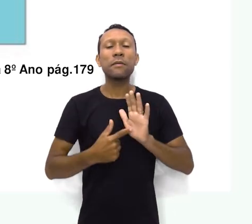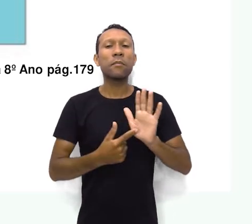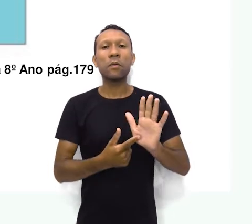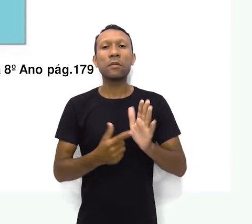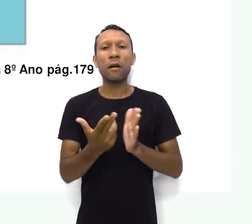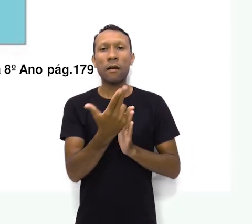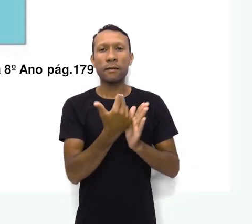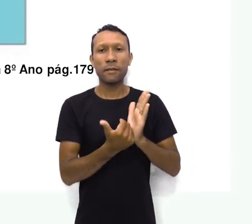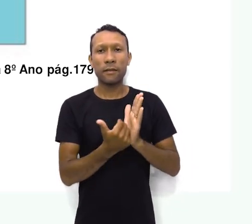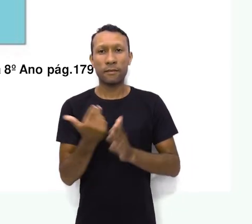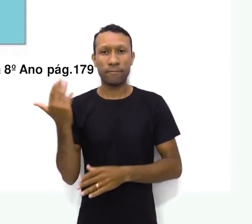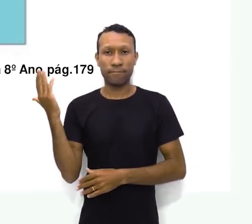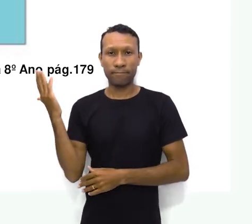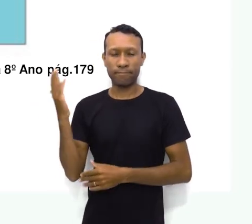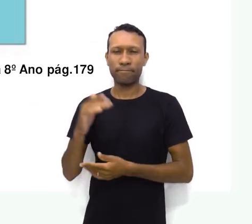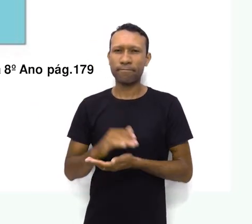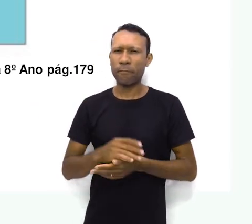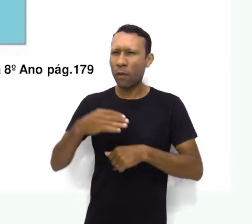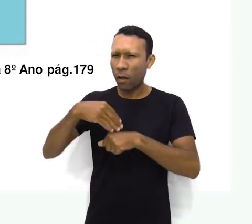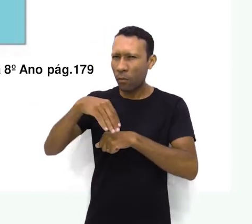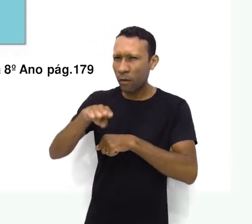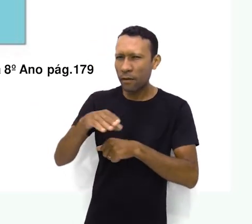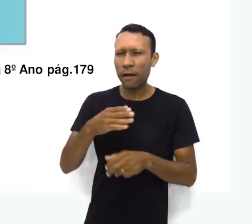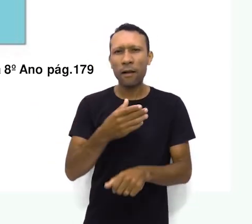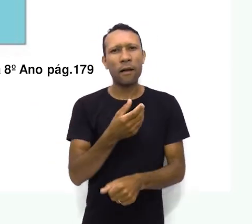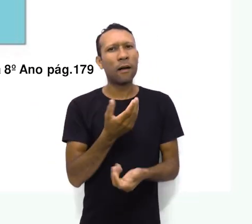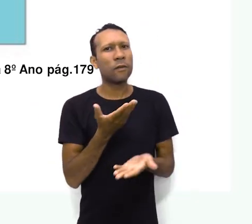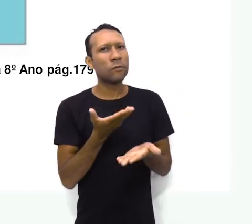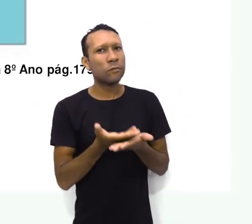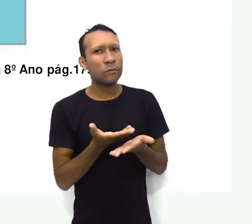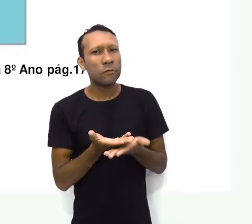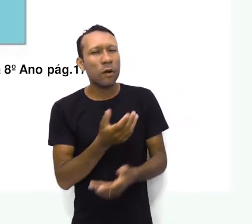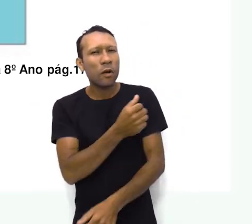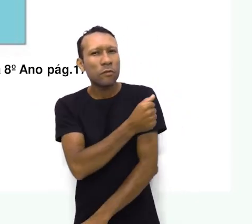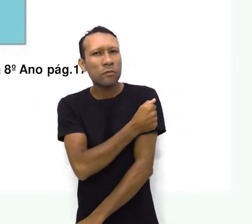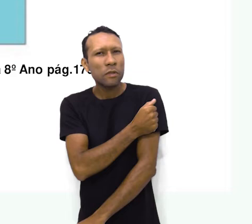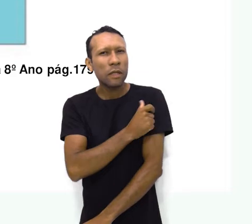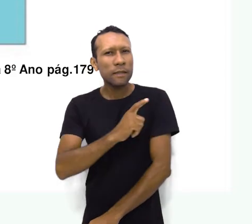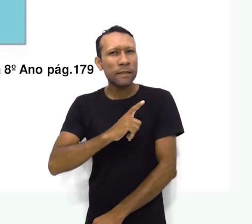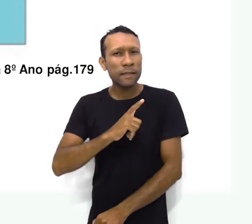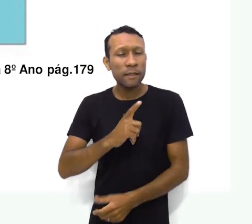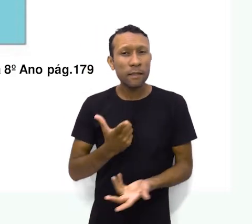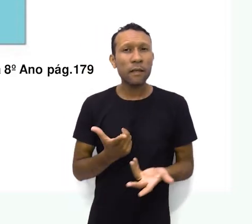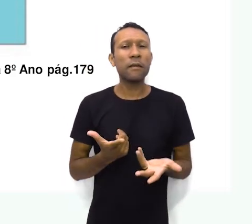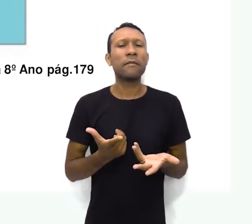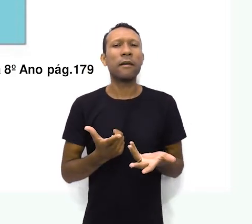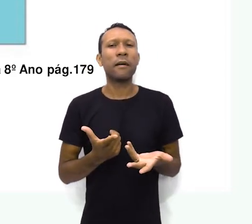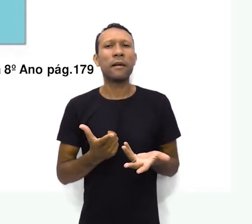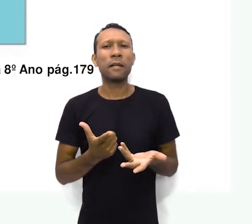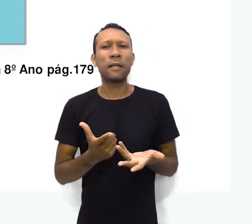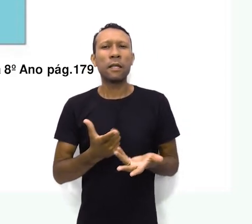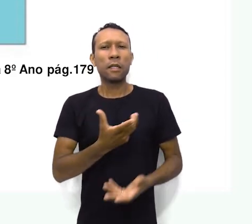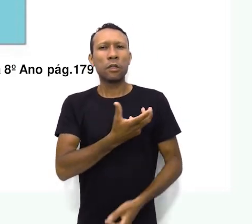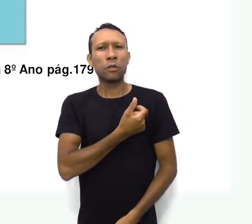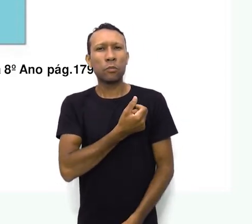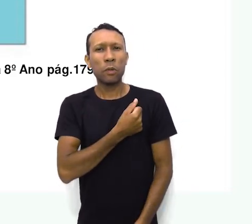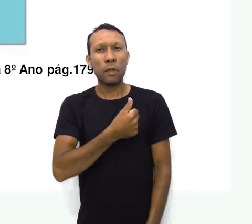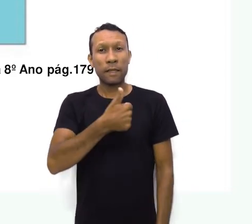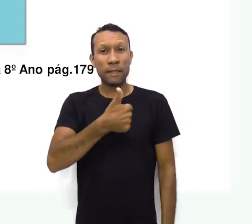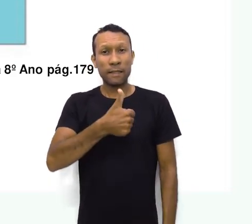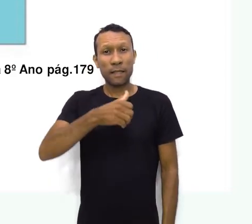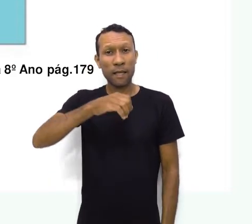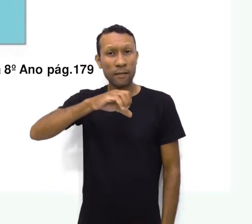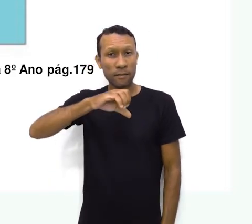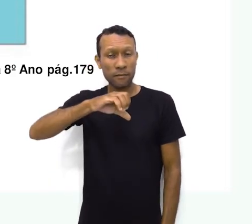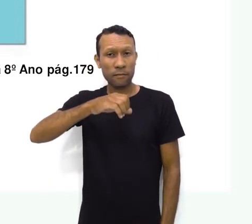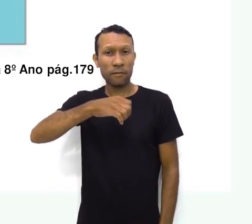figura. Fica a dica. Os estudantes que tiverem o livro Trilhas de Matemática do 8º ano, no capítulo 12 da página